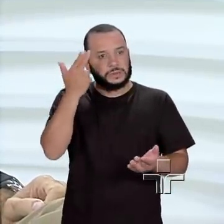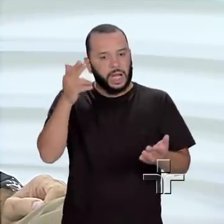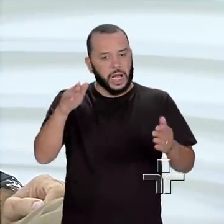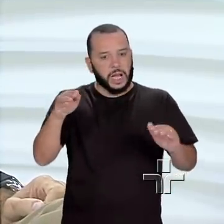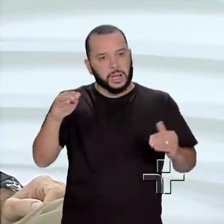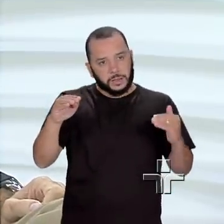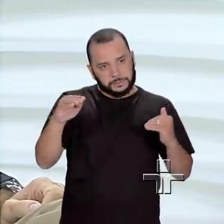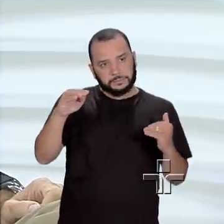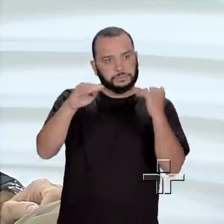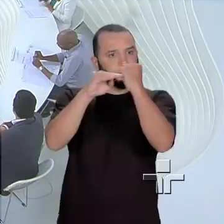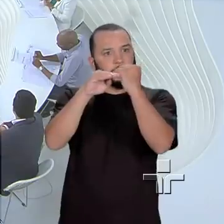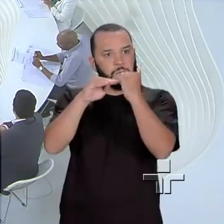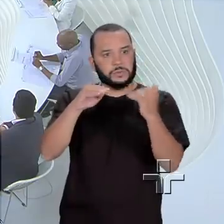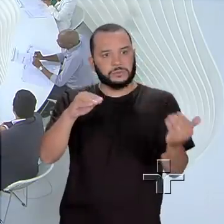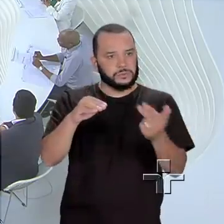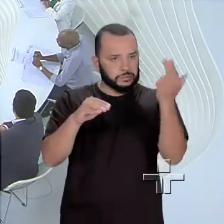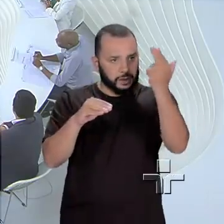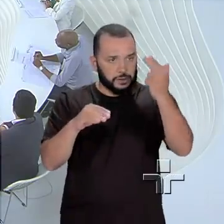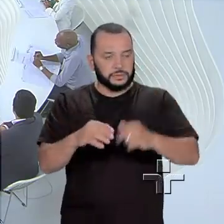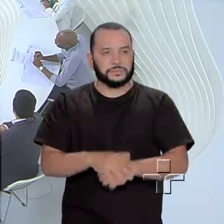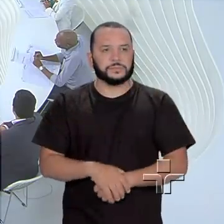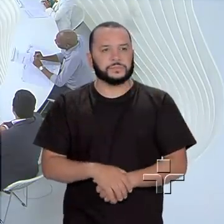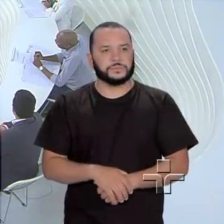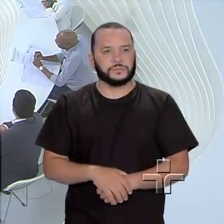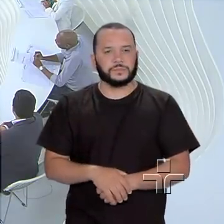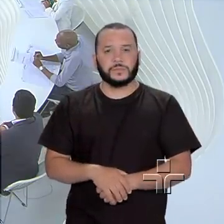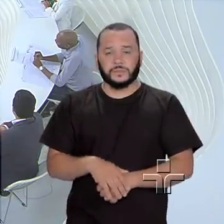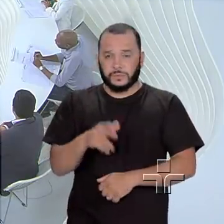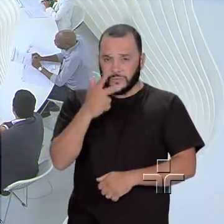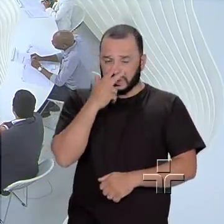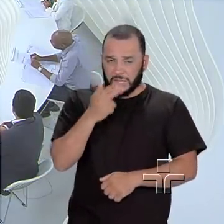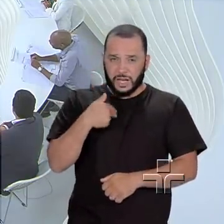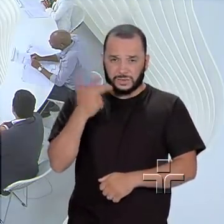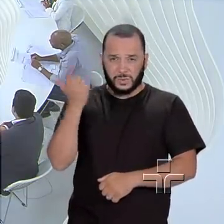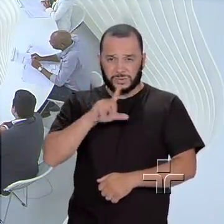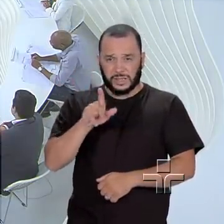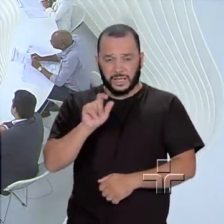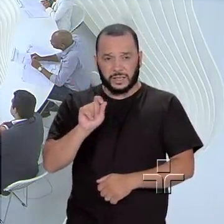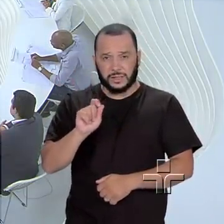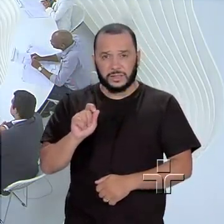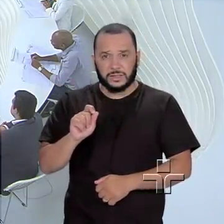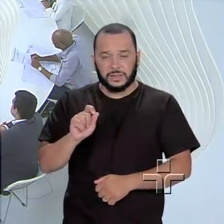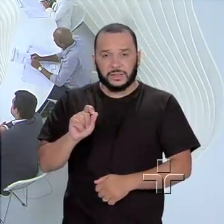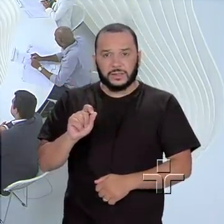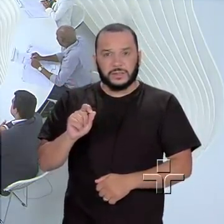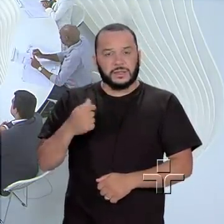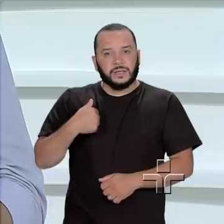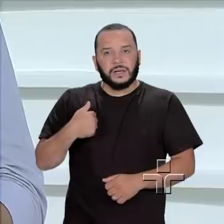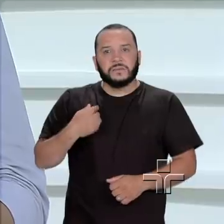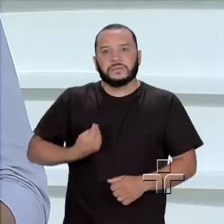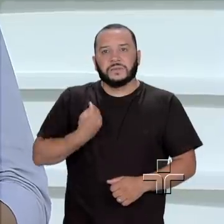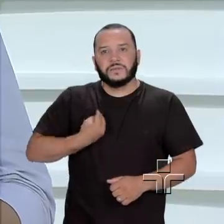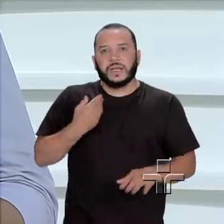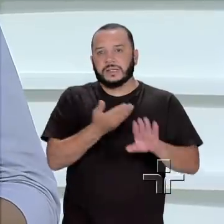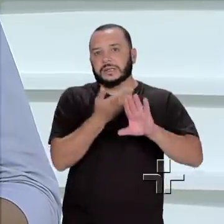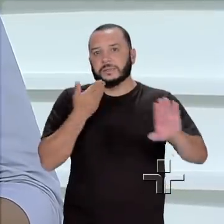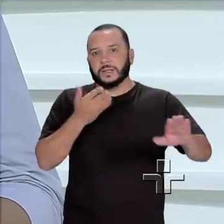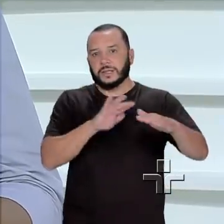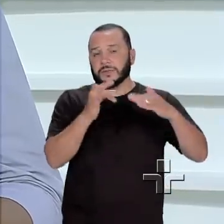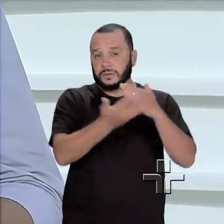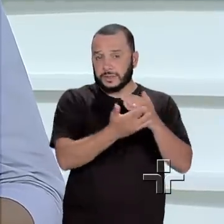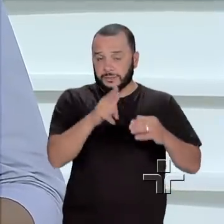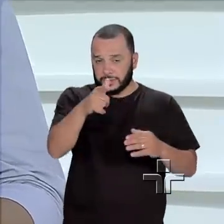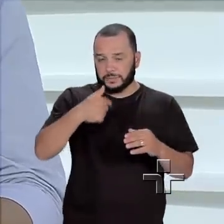Você acha que a gente é prosaico até, mas você acha que a gente consegue ter vida não estando nas redes sociais? Porque você precisa do LinkedIn para